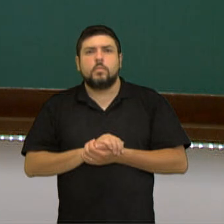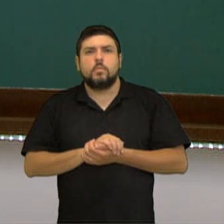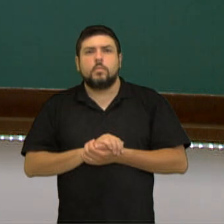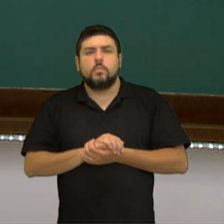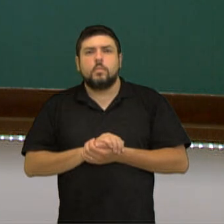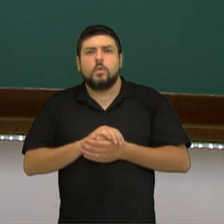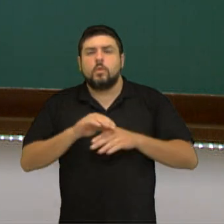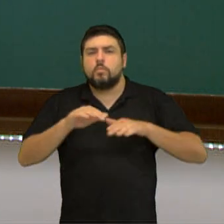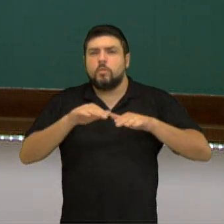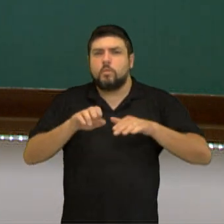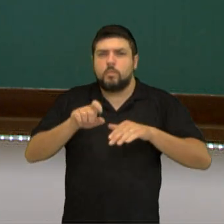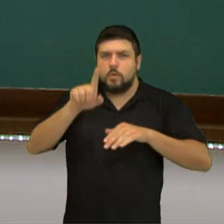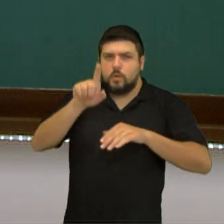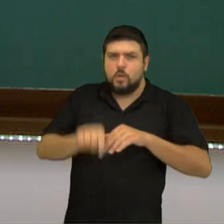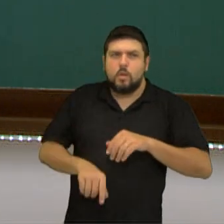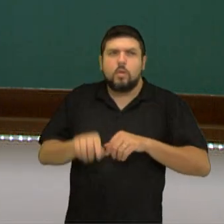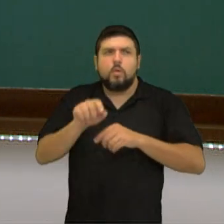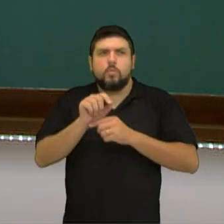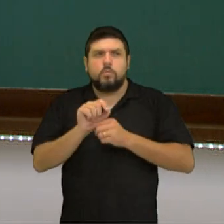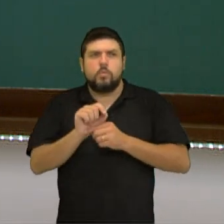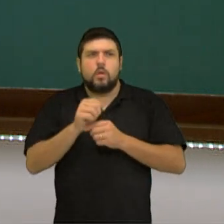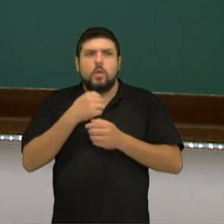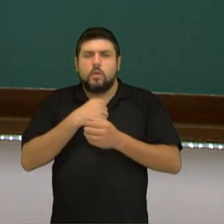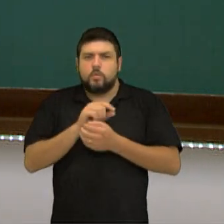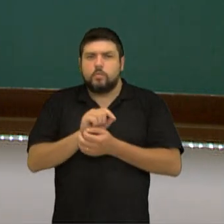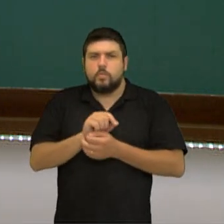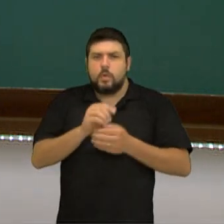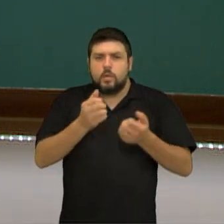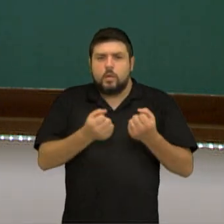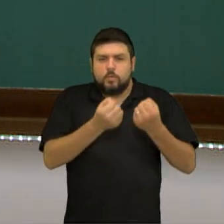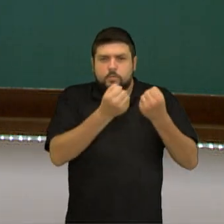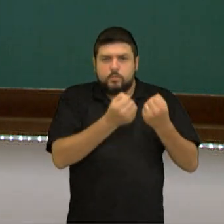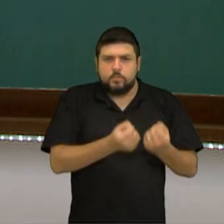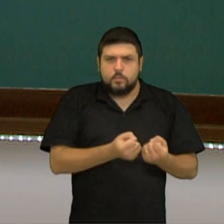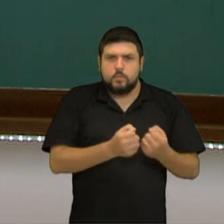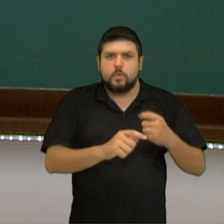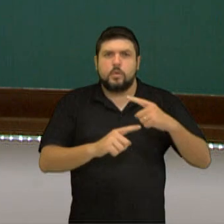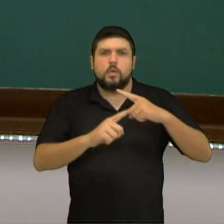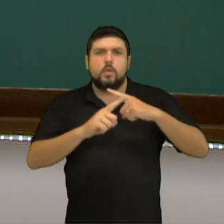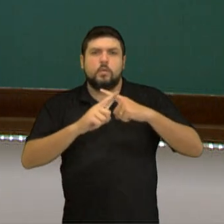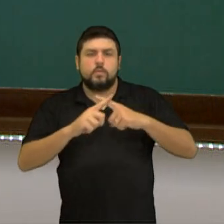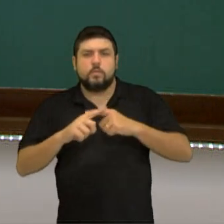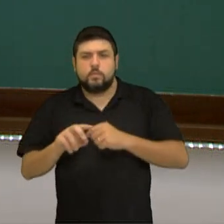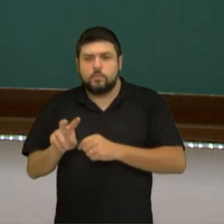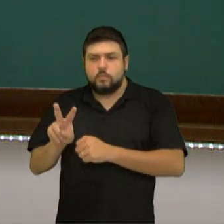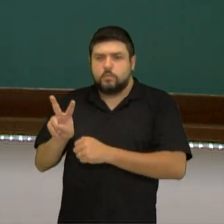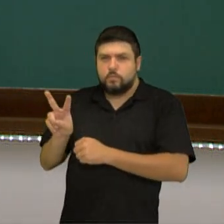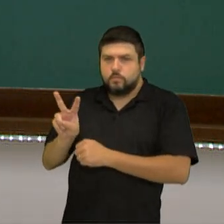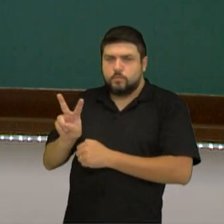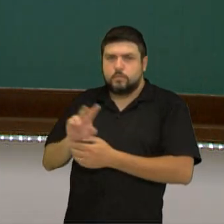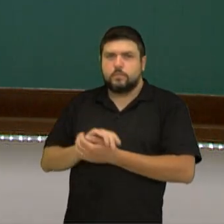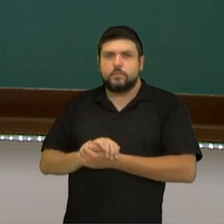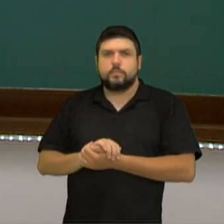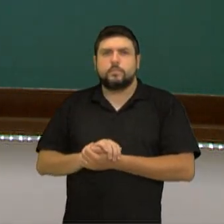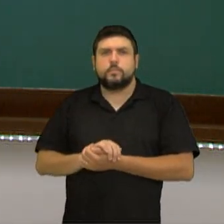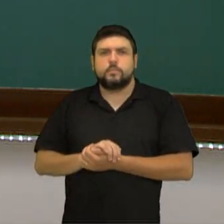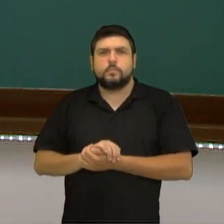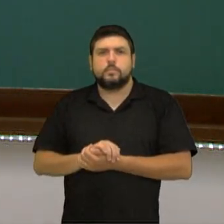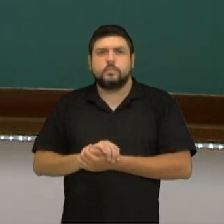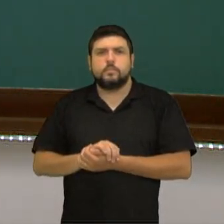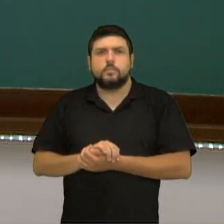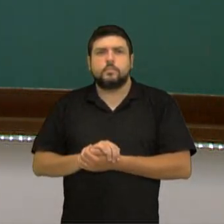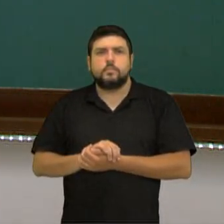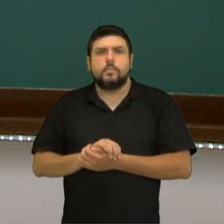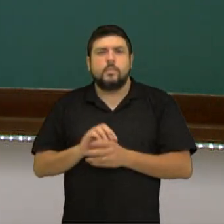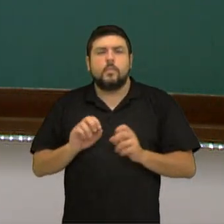pela massa do corpo, multiplicada pelo seu vetor velocidade, certo? Bem, antes de mais nada, vamos